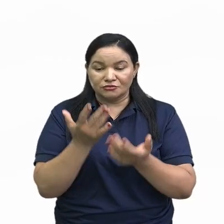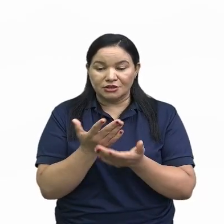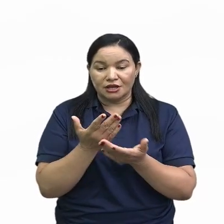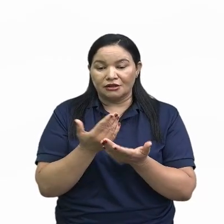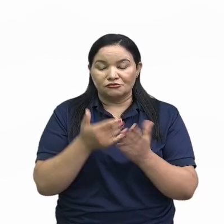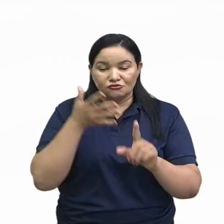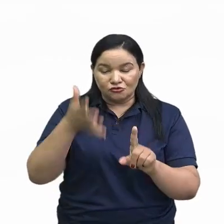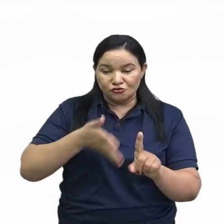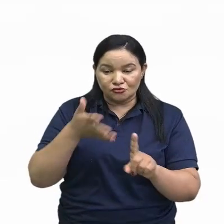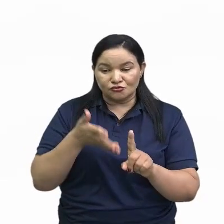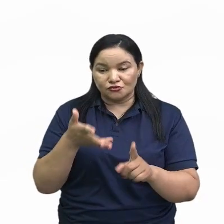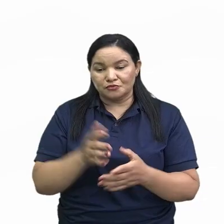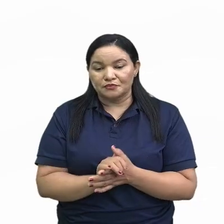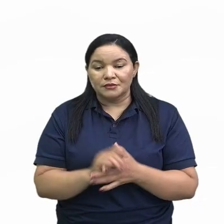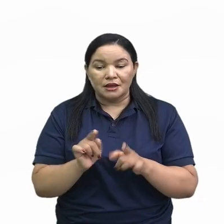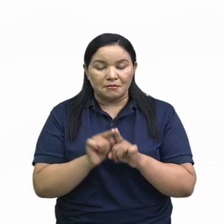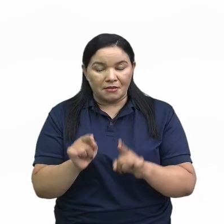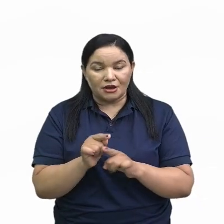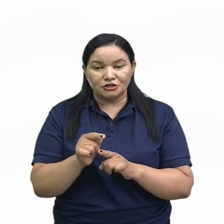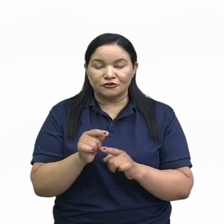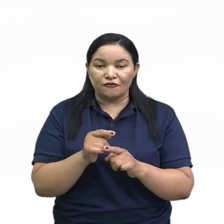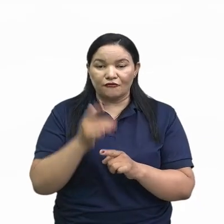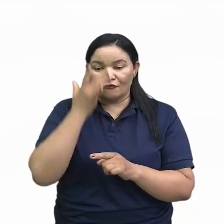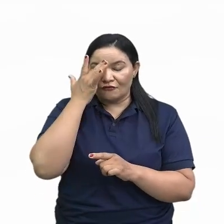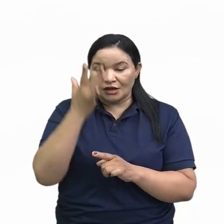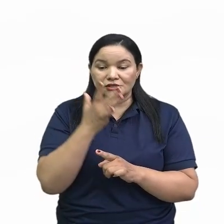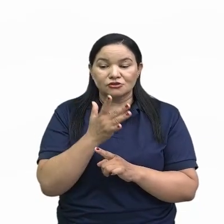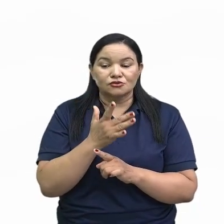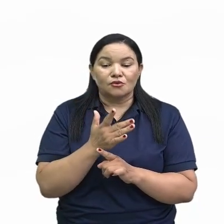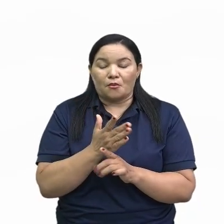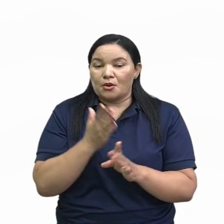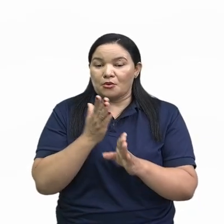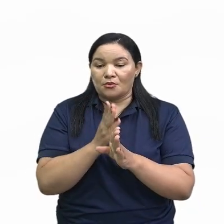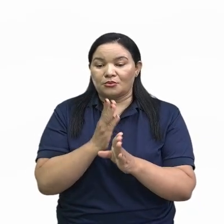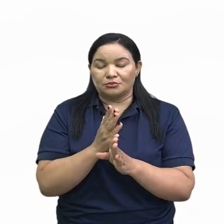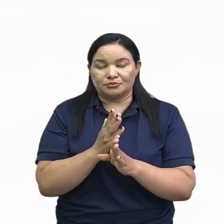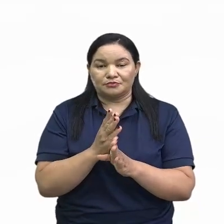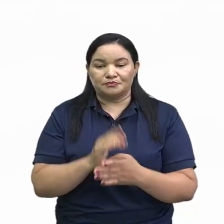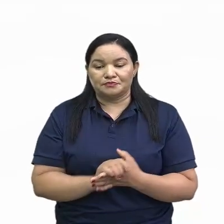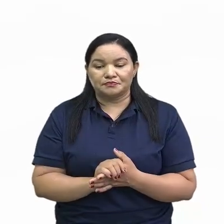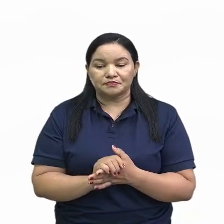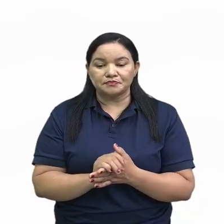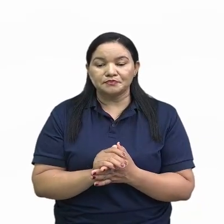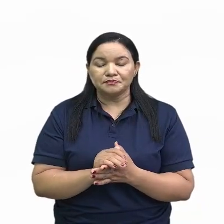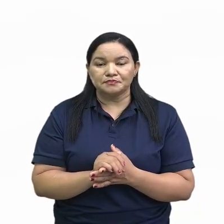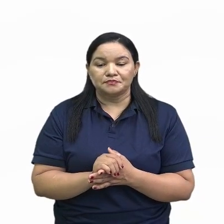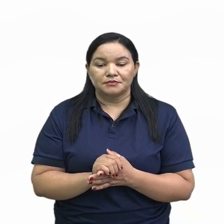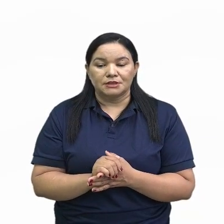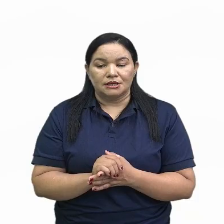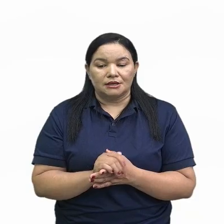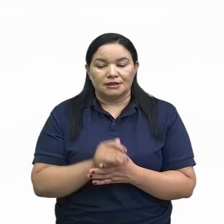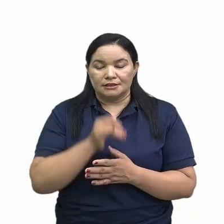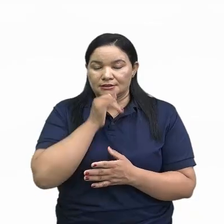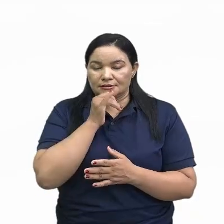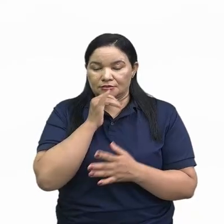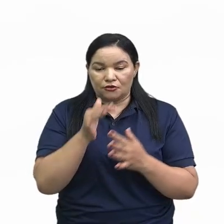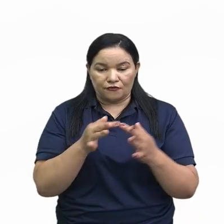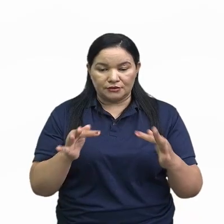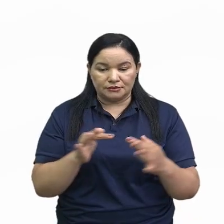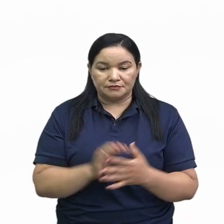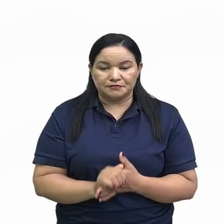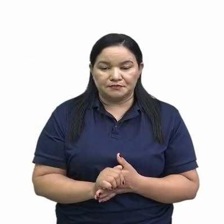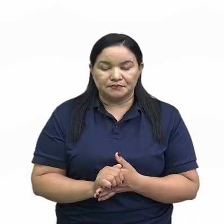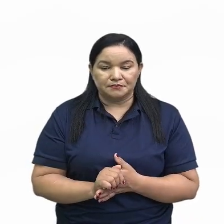discurso, entretanto que são facilmente identificados pelo interlocutor, certo? Ali no contexto frasal. Olha o